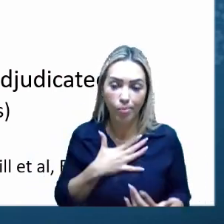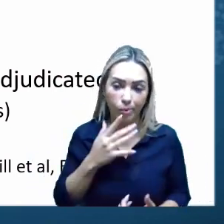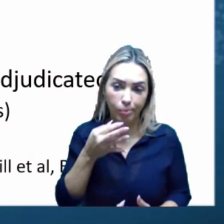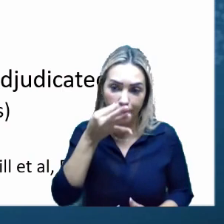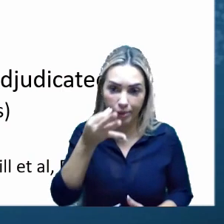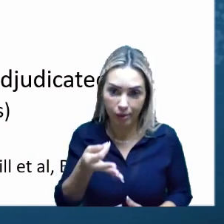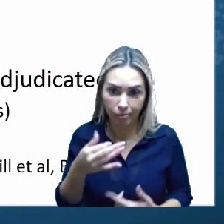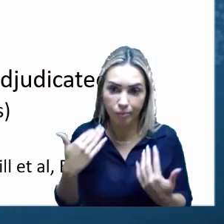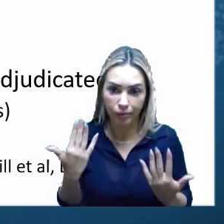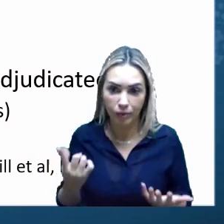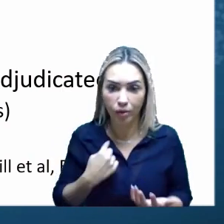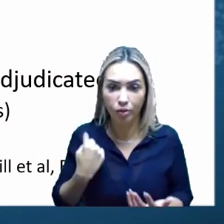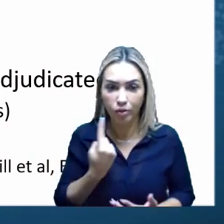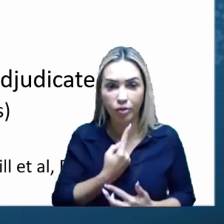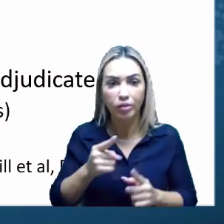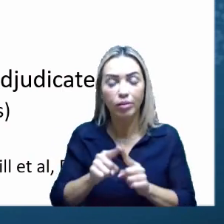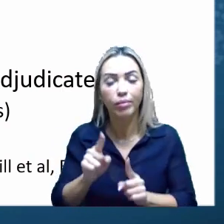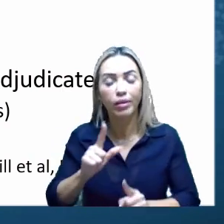a gente também tem